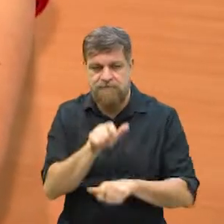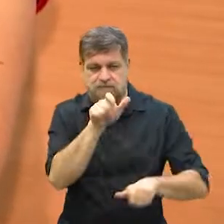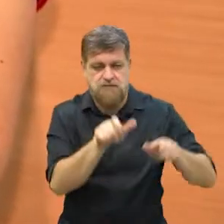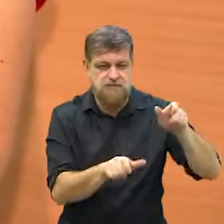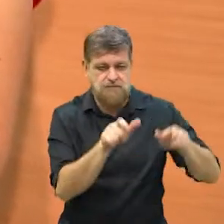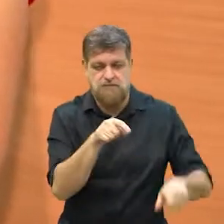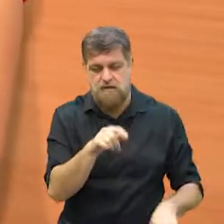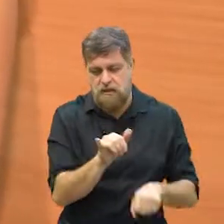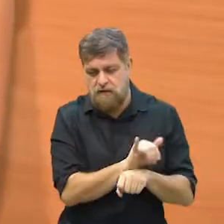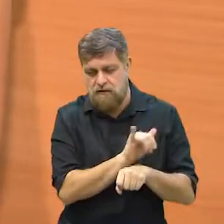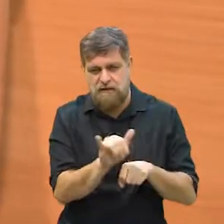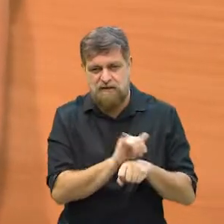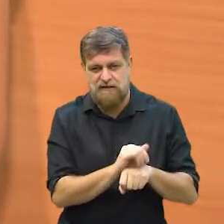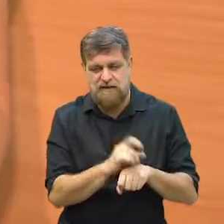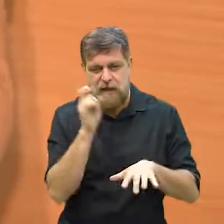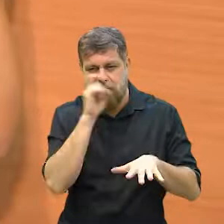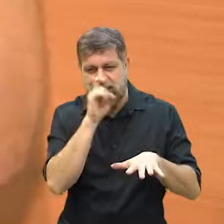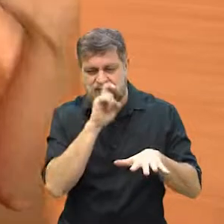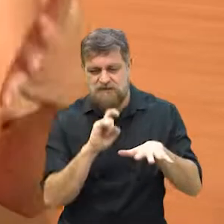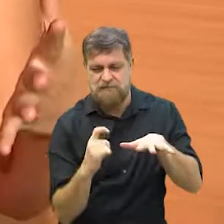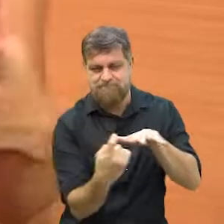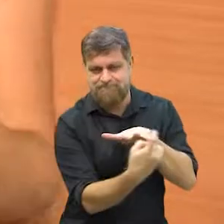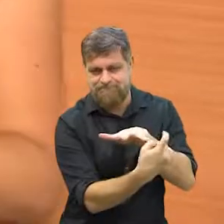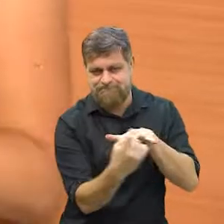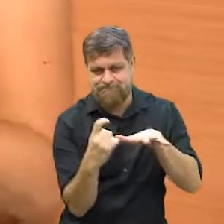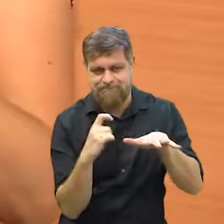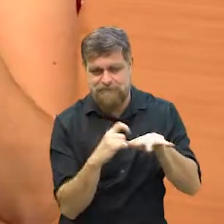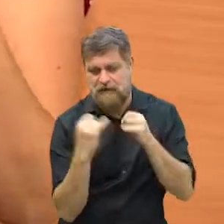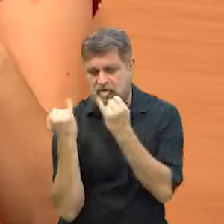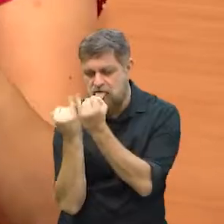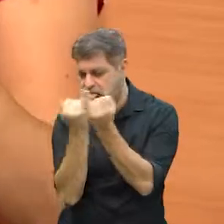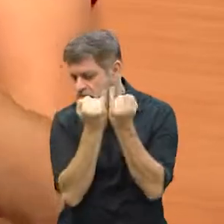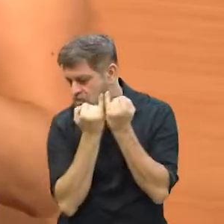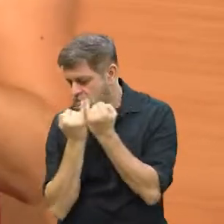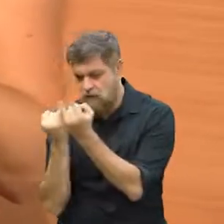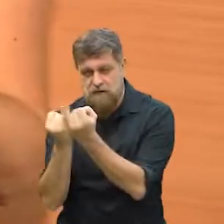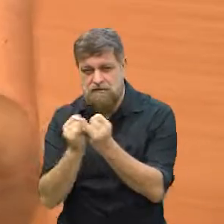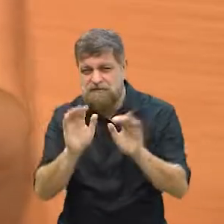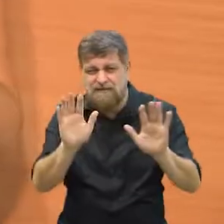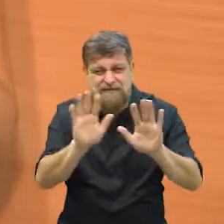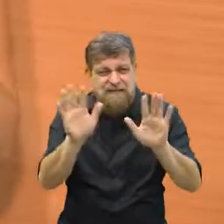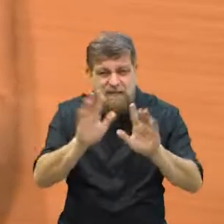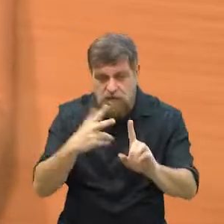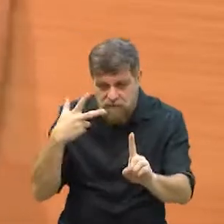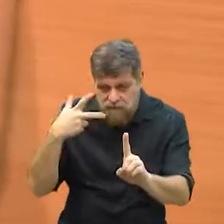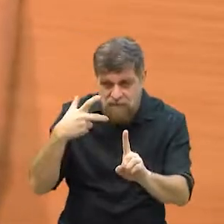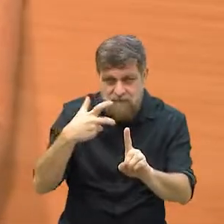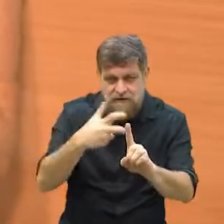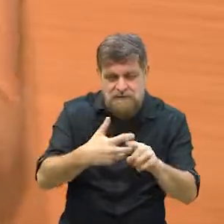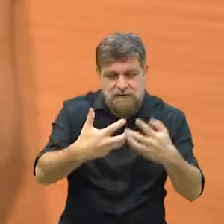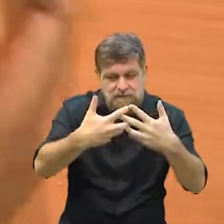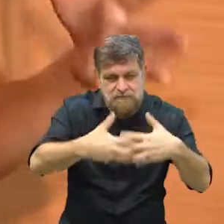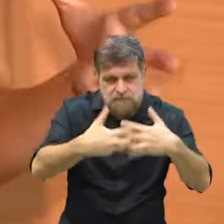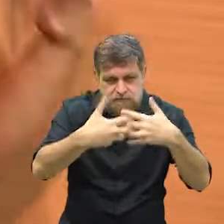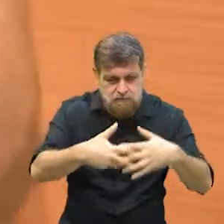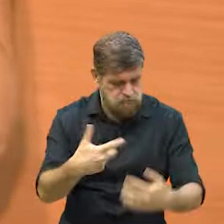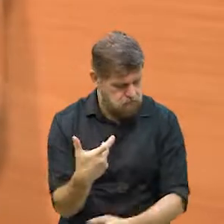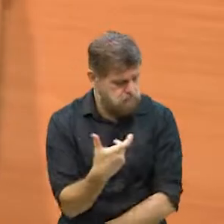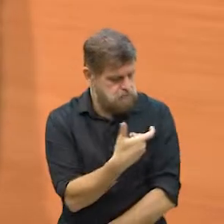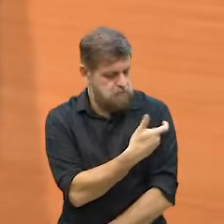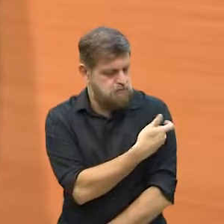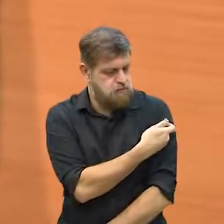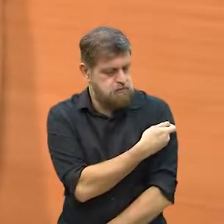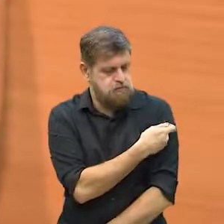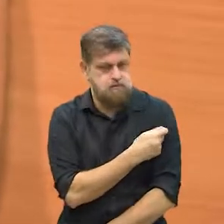pessoas que ficam espalhando fake news, espalhando boatos, mentiras sobre a vacina. Vacina boa é vacina